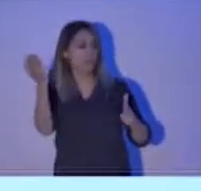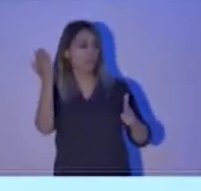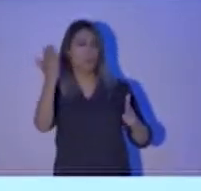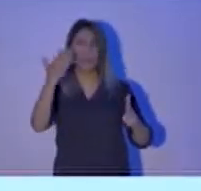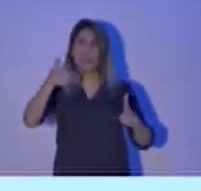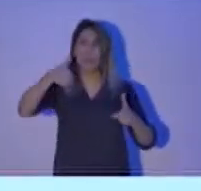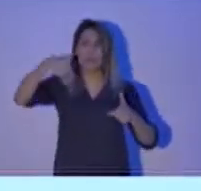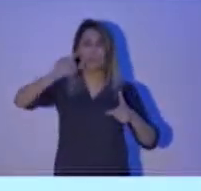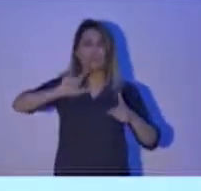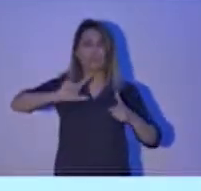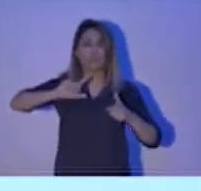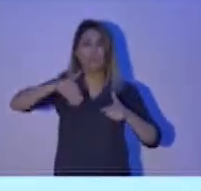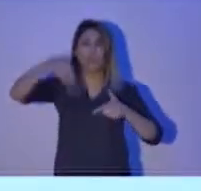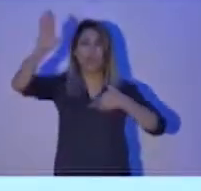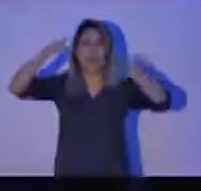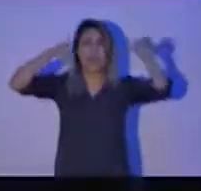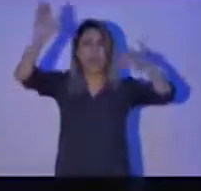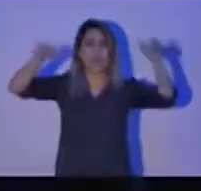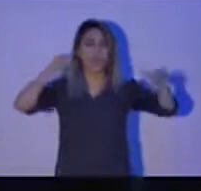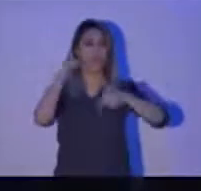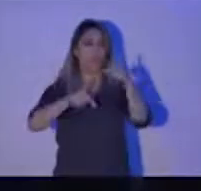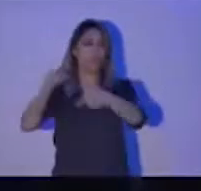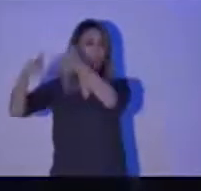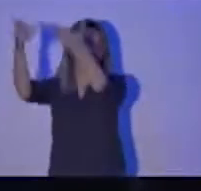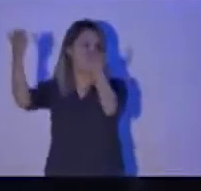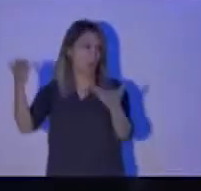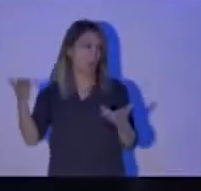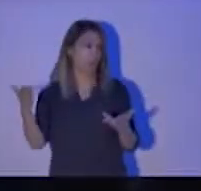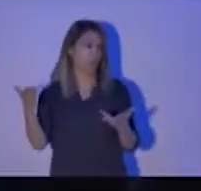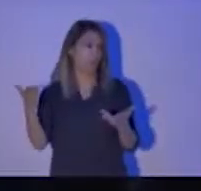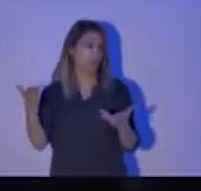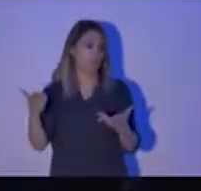inserido. Muito obrigada. Obrigada, Leila. Vamos